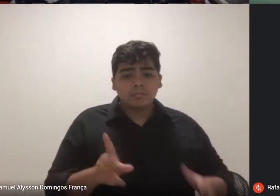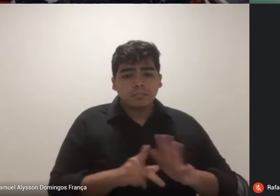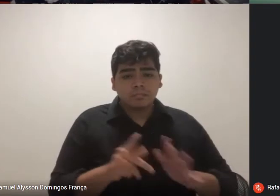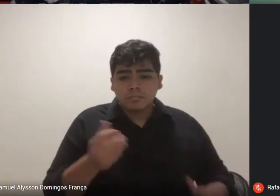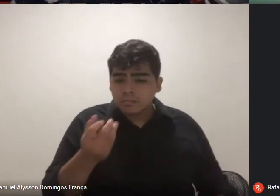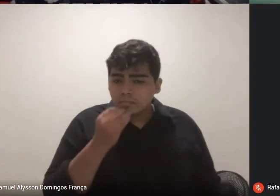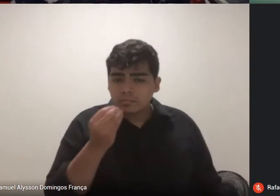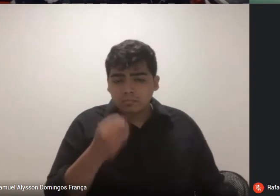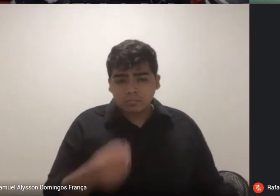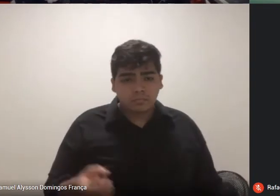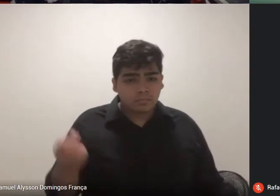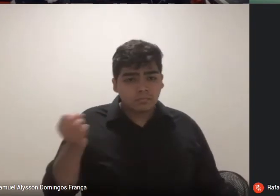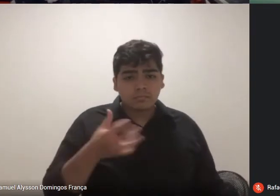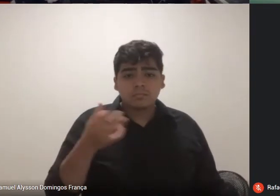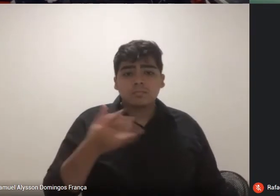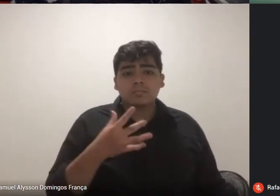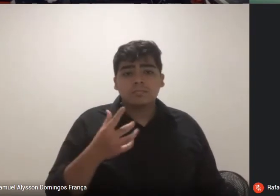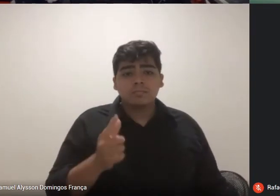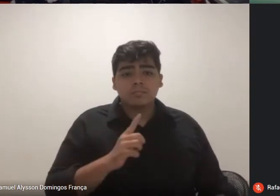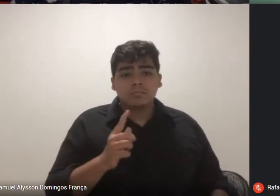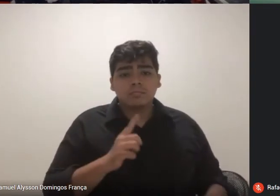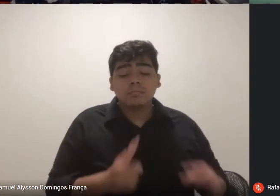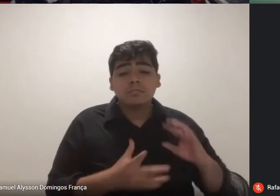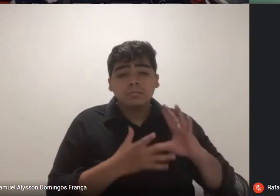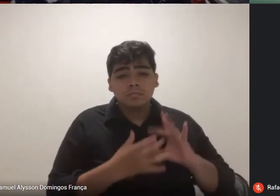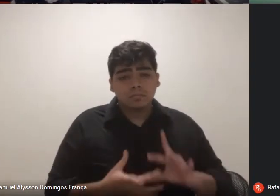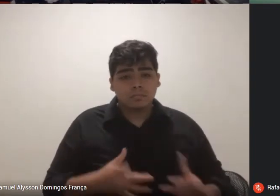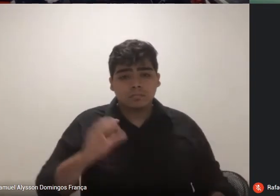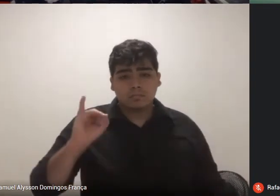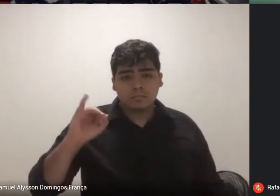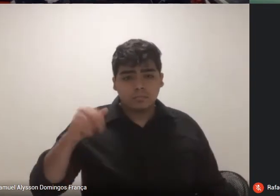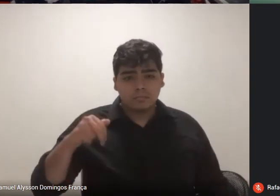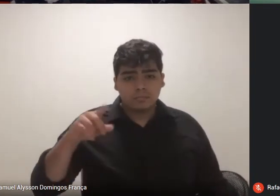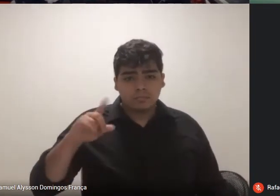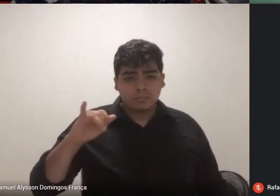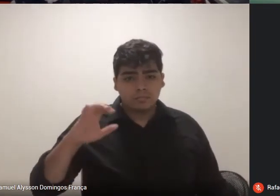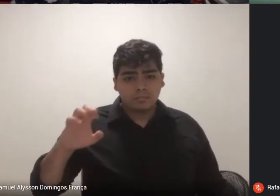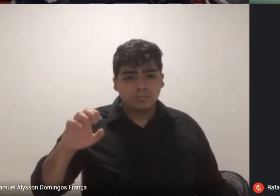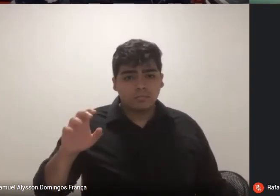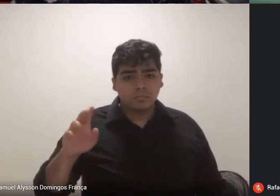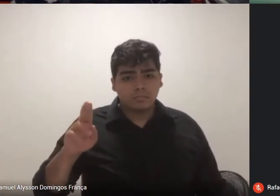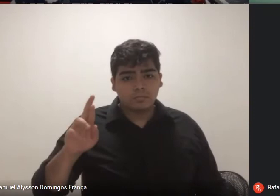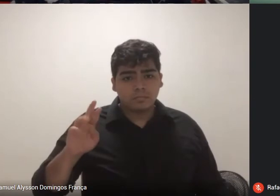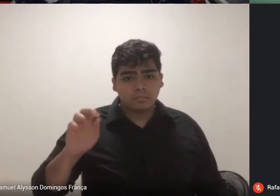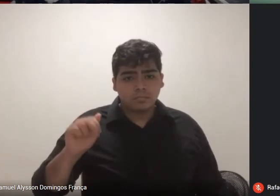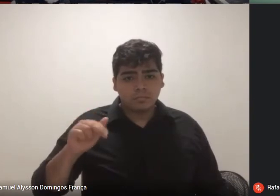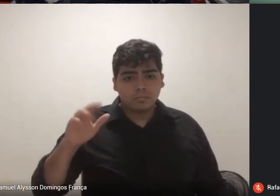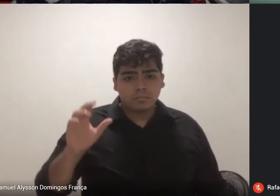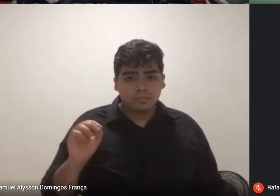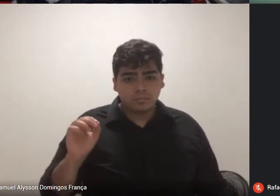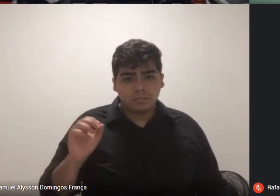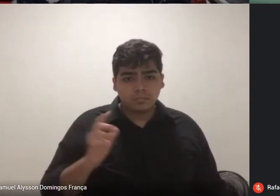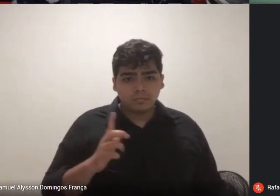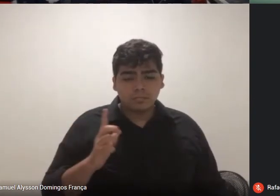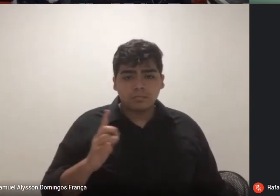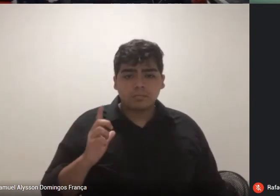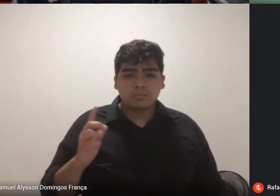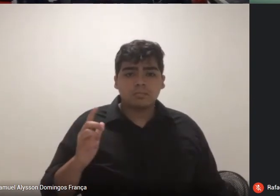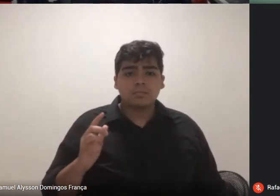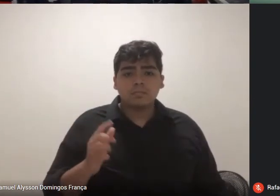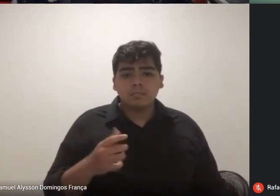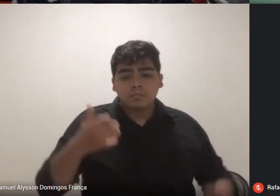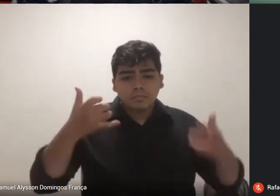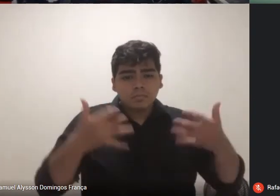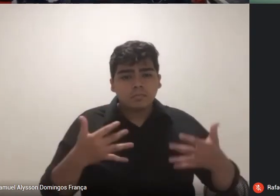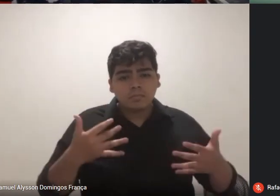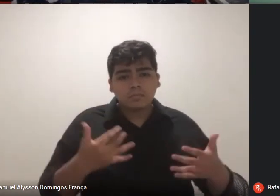nova de tratar índices urbanos. Aí você poderia explicar um pouquinho melhor como foi essa sua ideia,